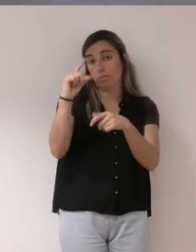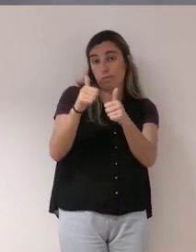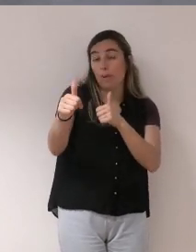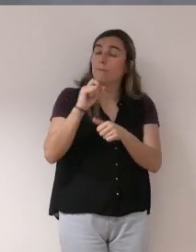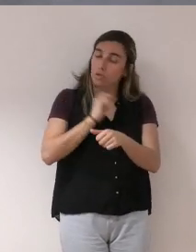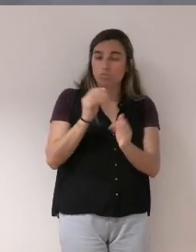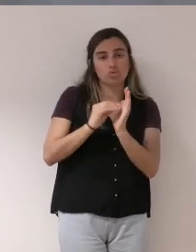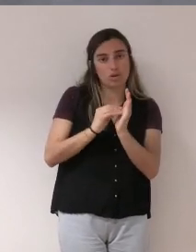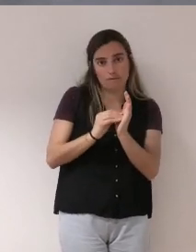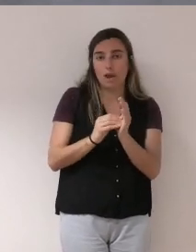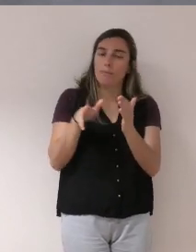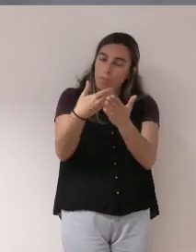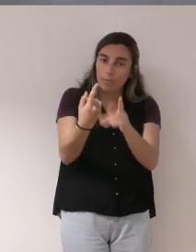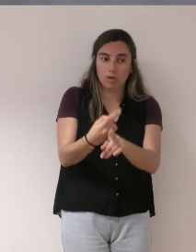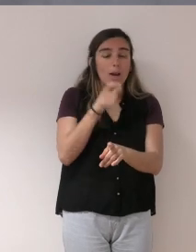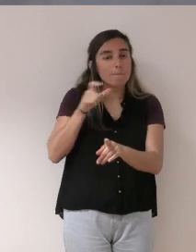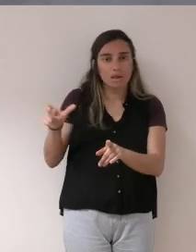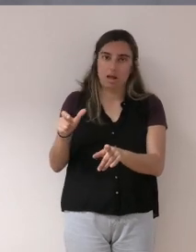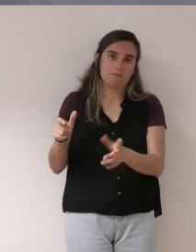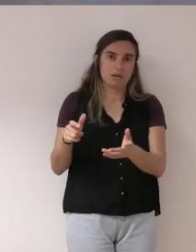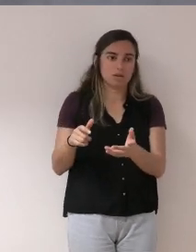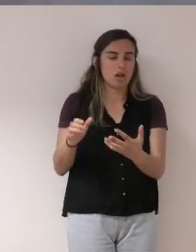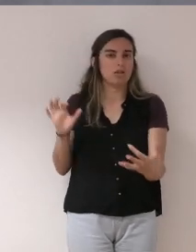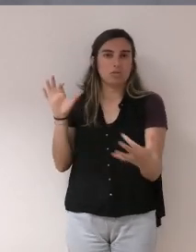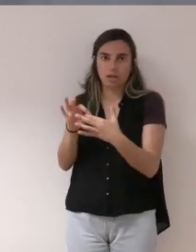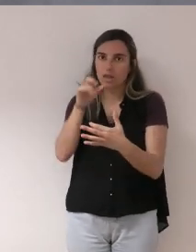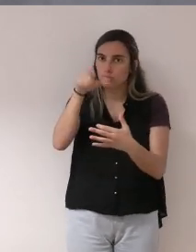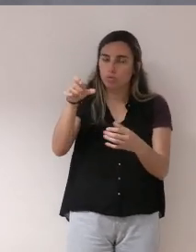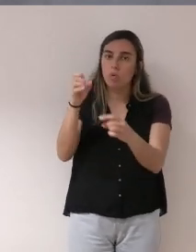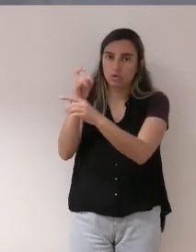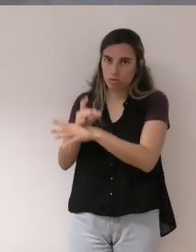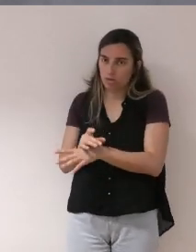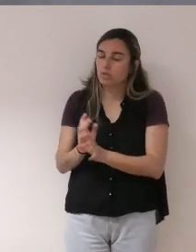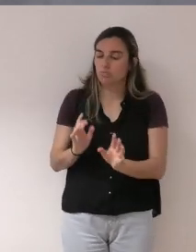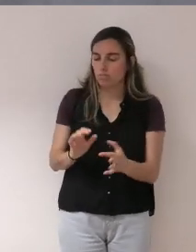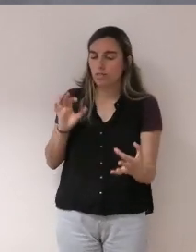As nossas palavras, quaisquer que elas sejam, são sempre dirigidas aos outros.